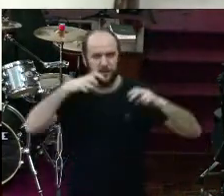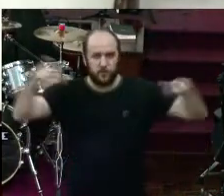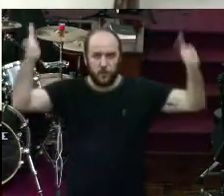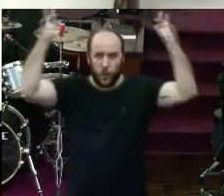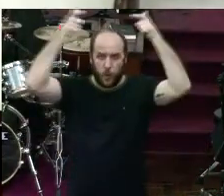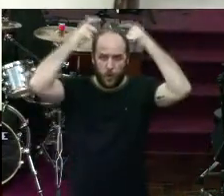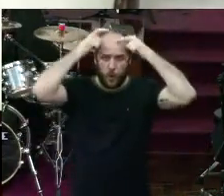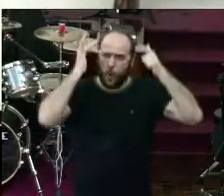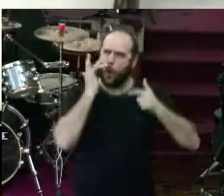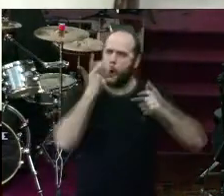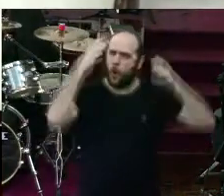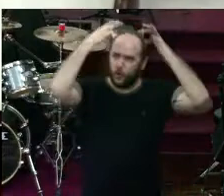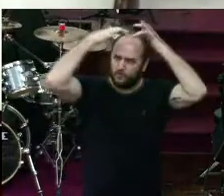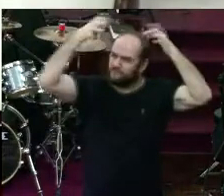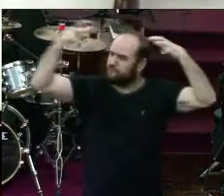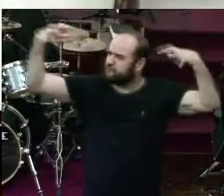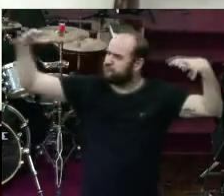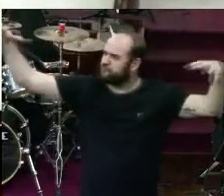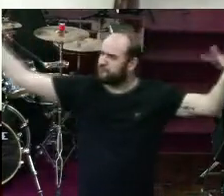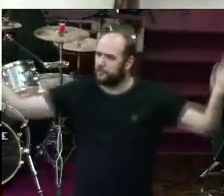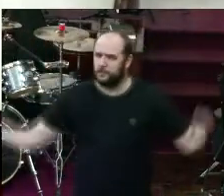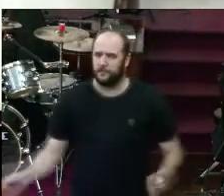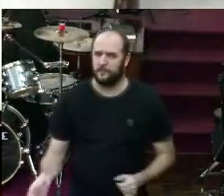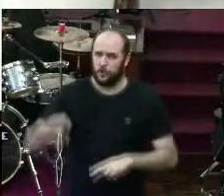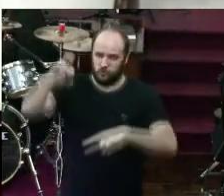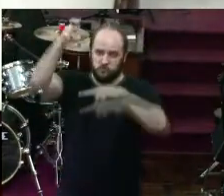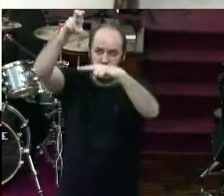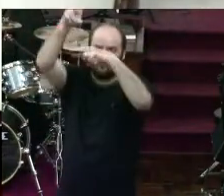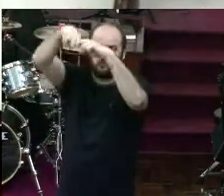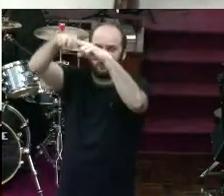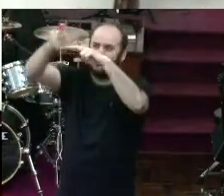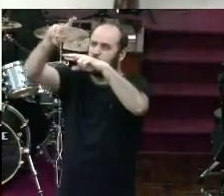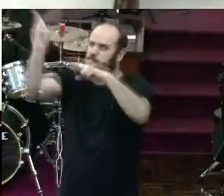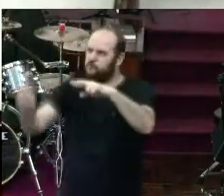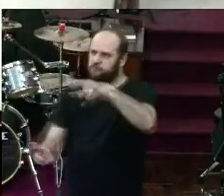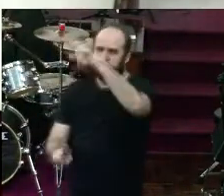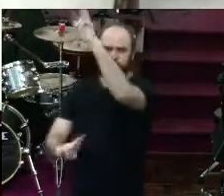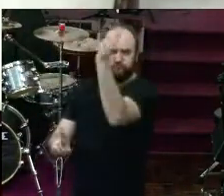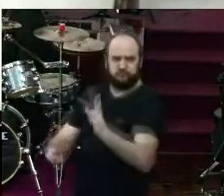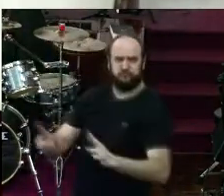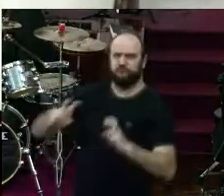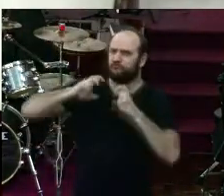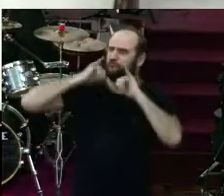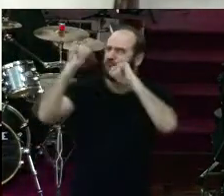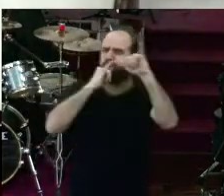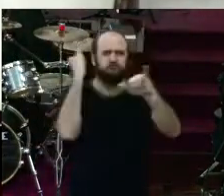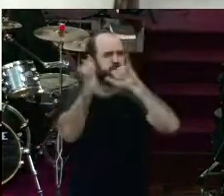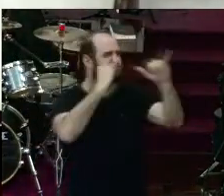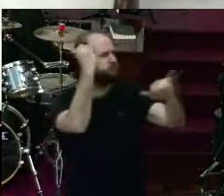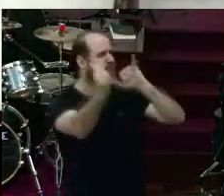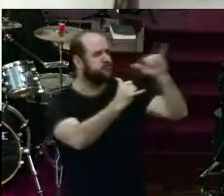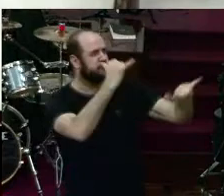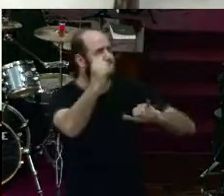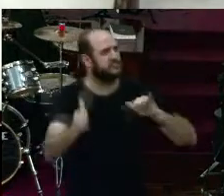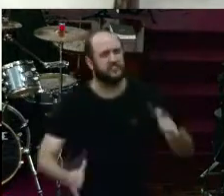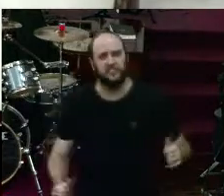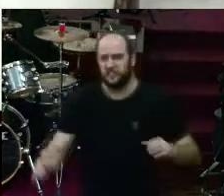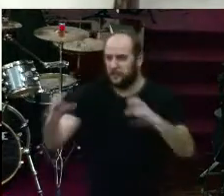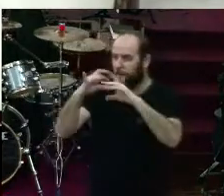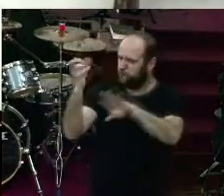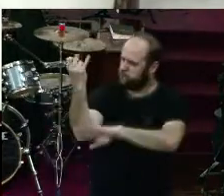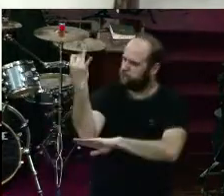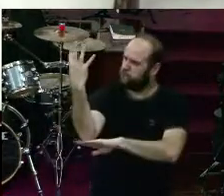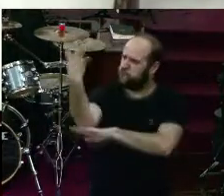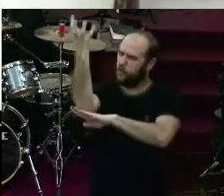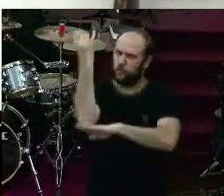ouro. Do trono saem relâmpagos, vozes e trovões, e diante do trono ardem 7 tochas de fogo,